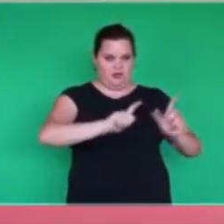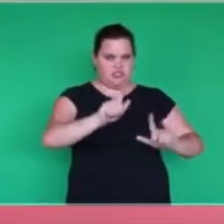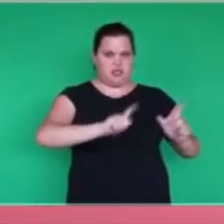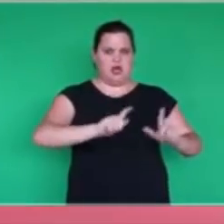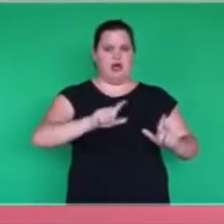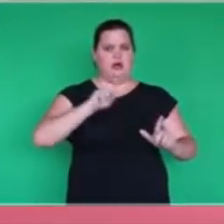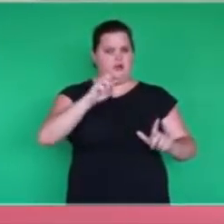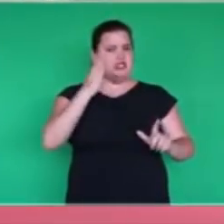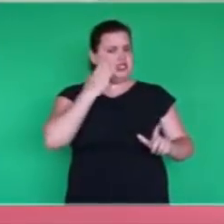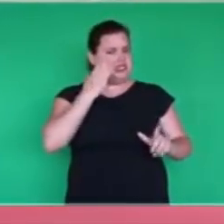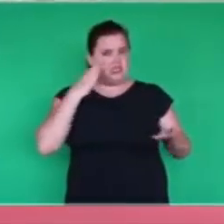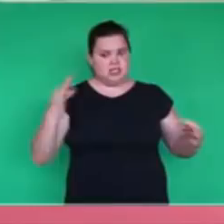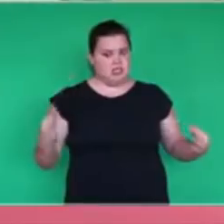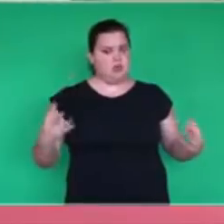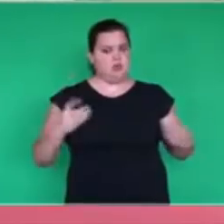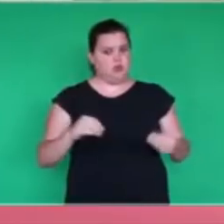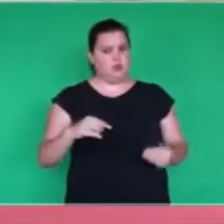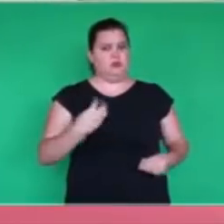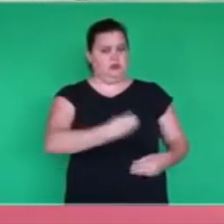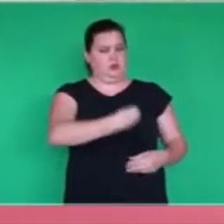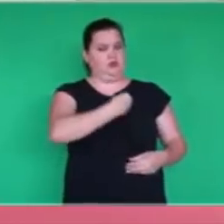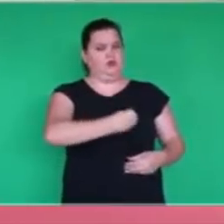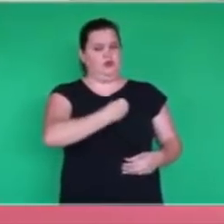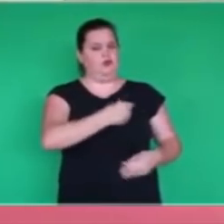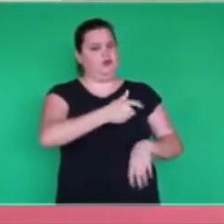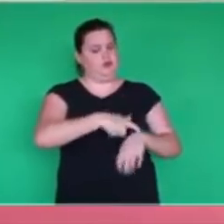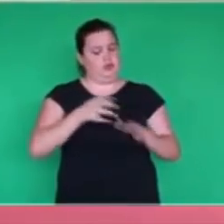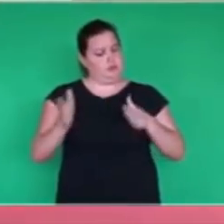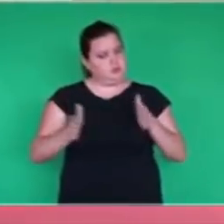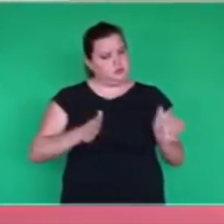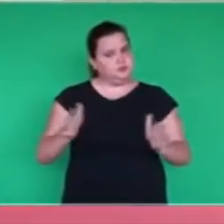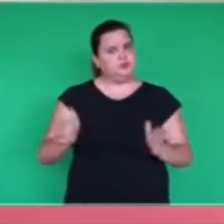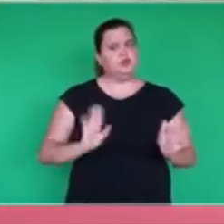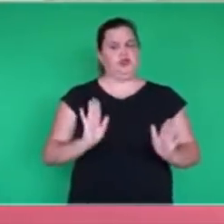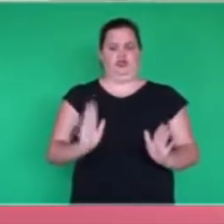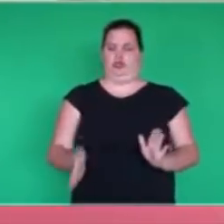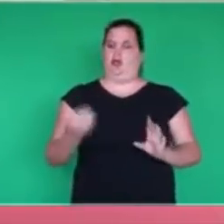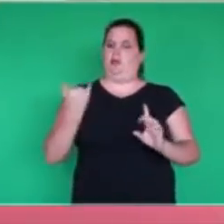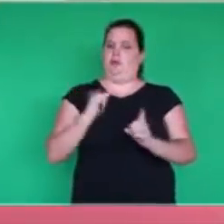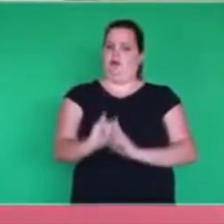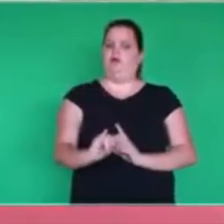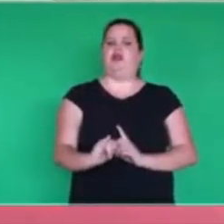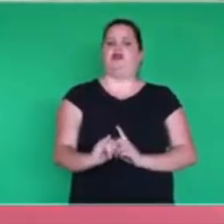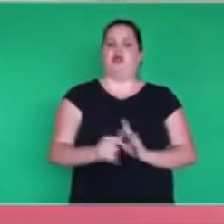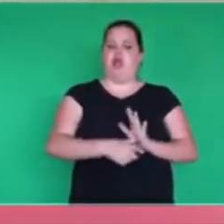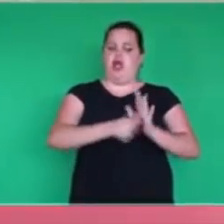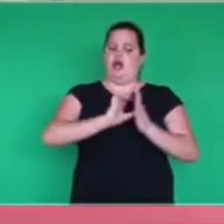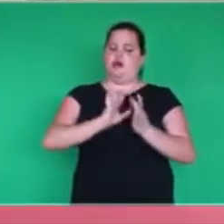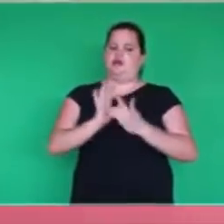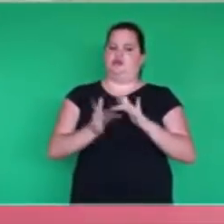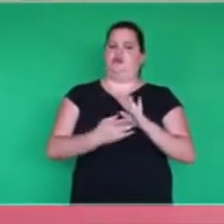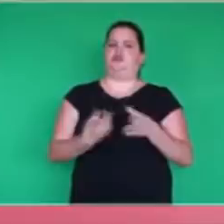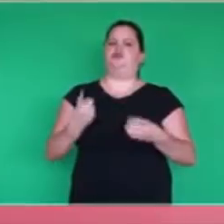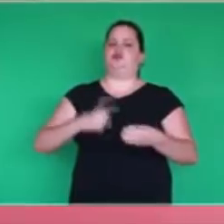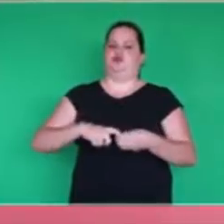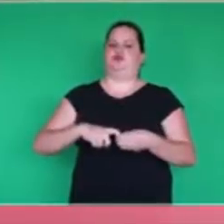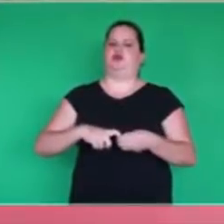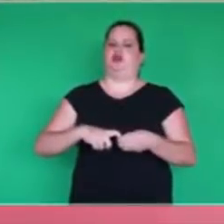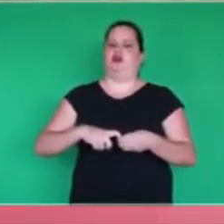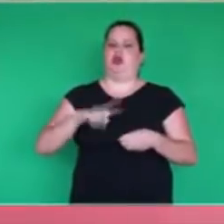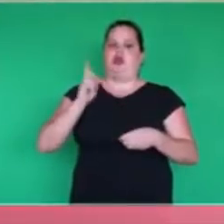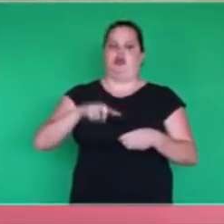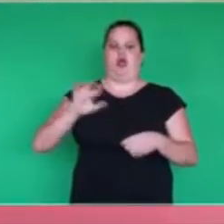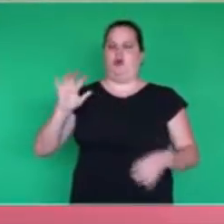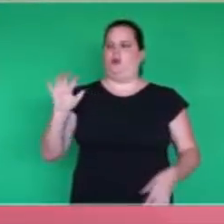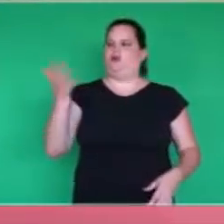está entendendo que nós estamos nesse tempo já que antecede o grande acontecimento